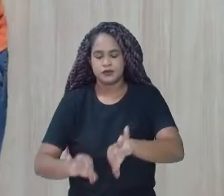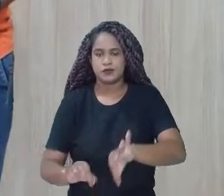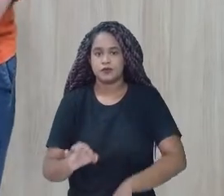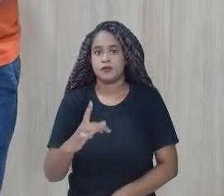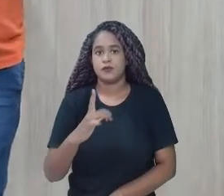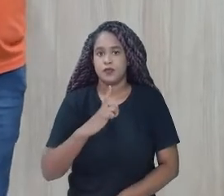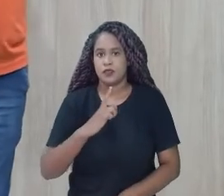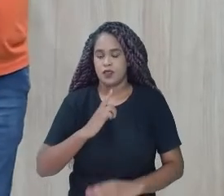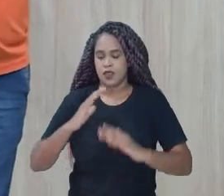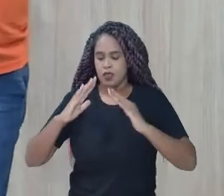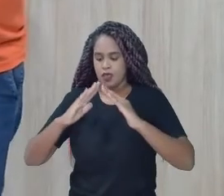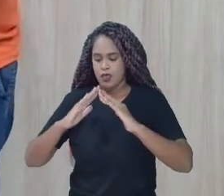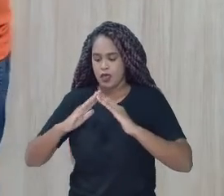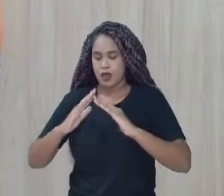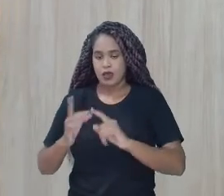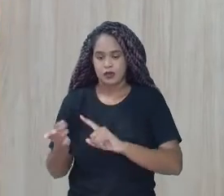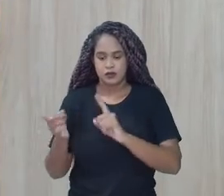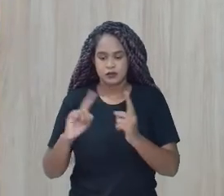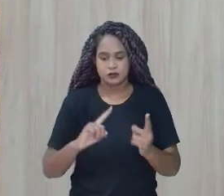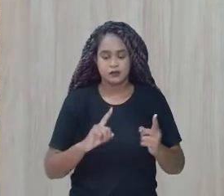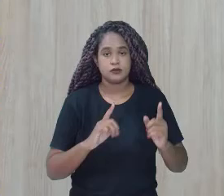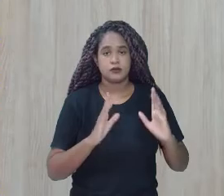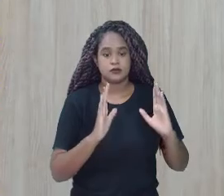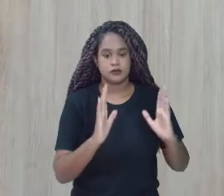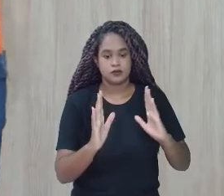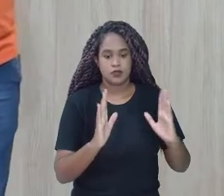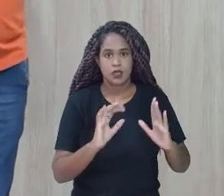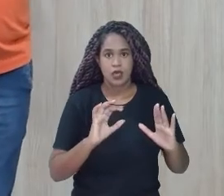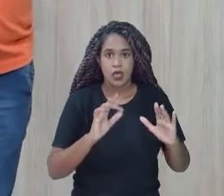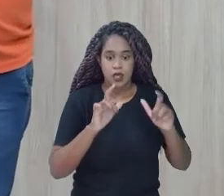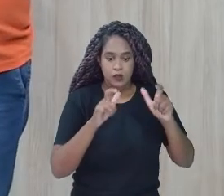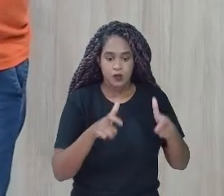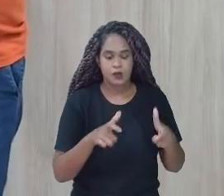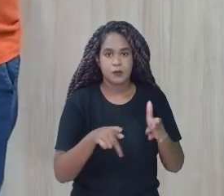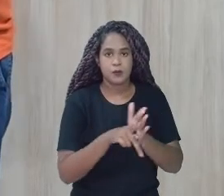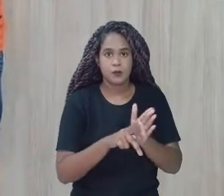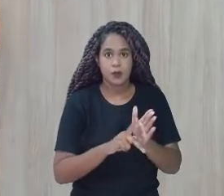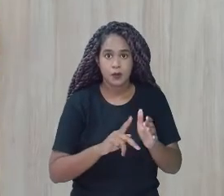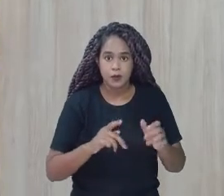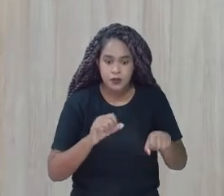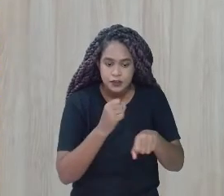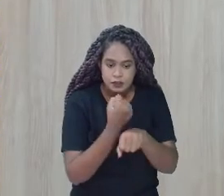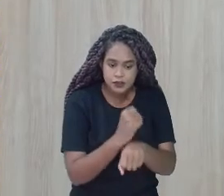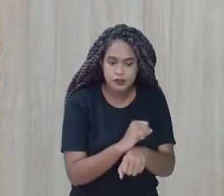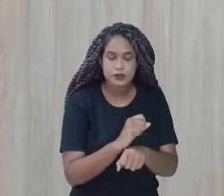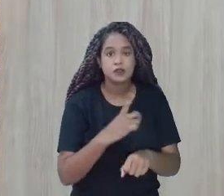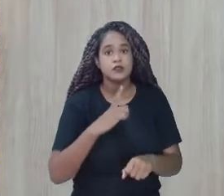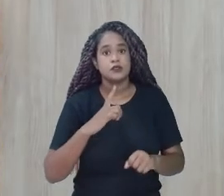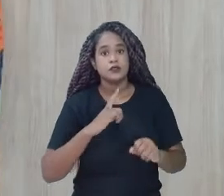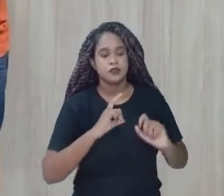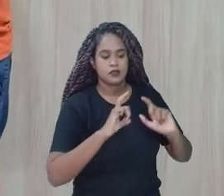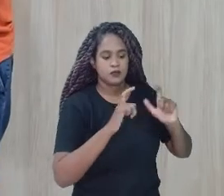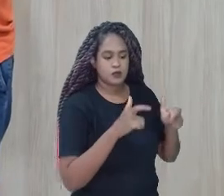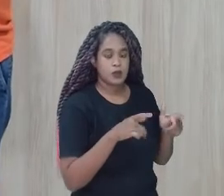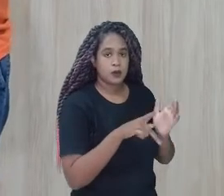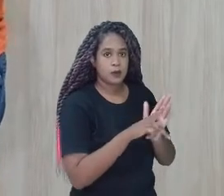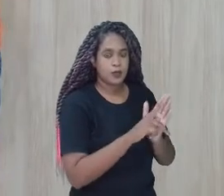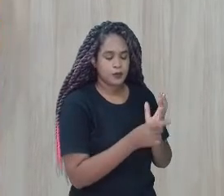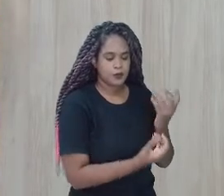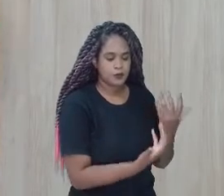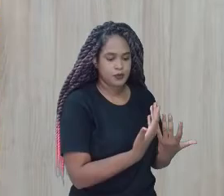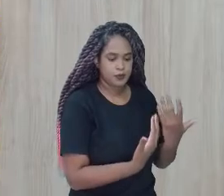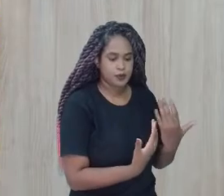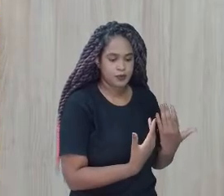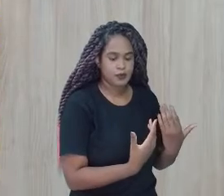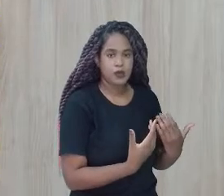Casa Grande, a senzala, o canavial, a casa de fervura, né? A casa da moenda, porém o